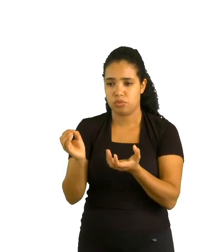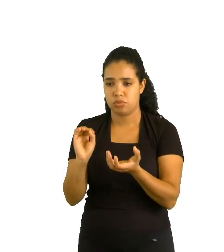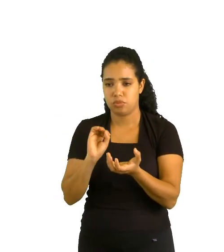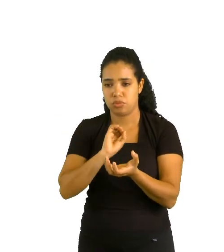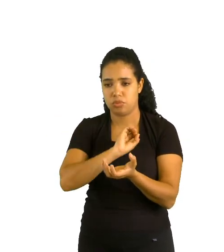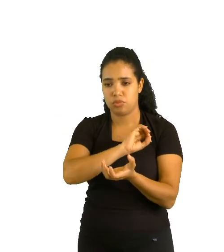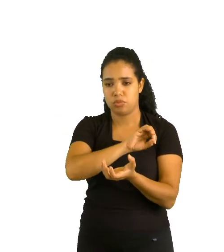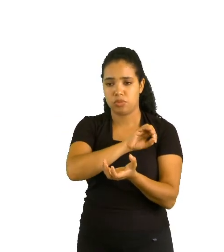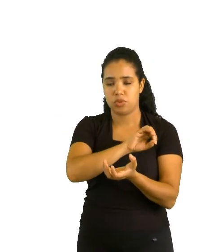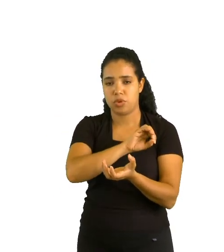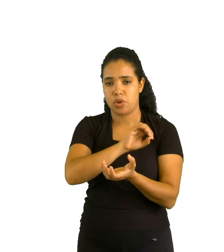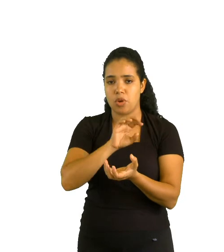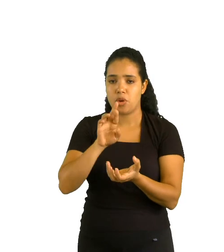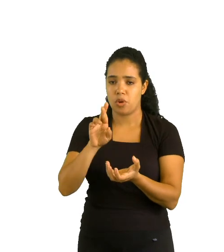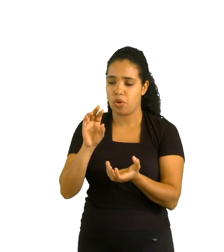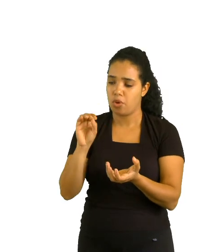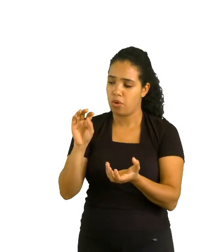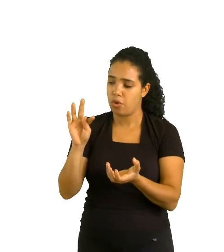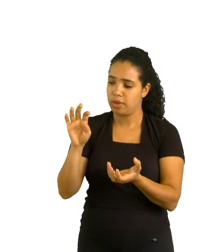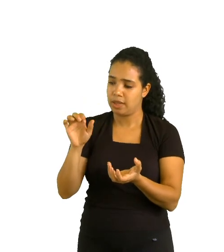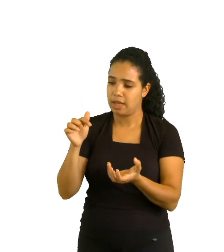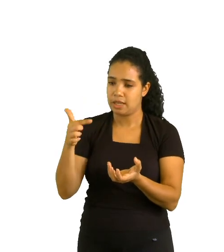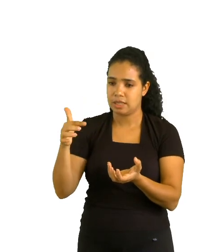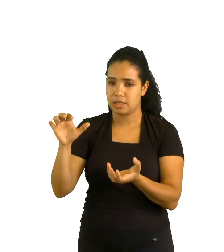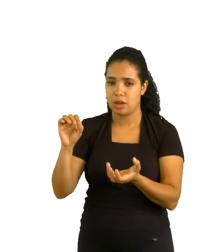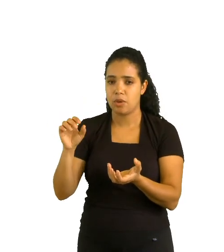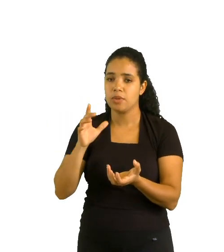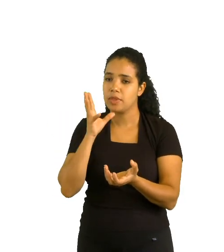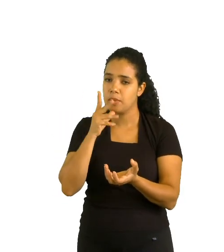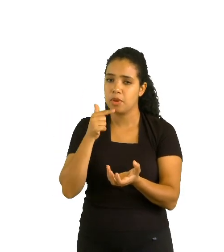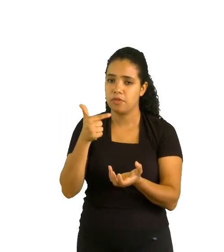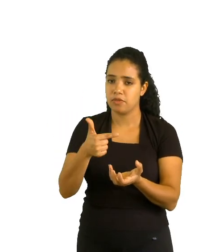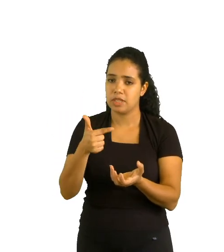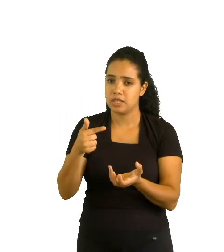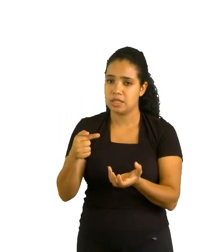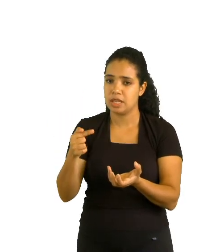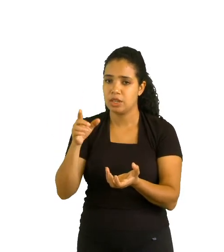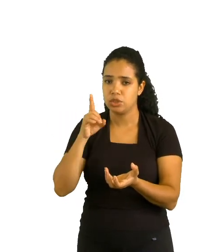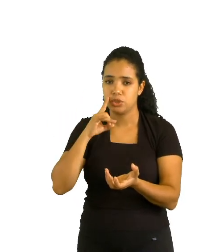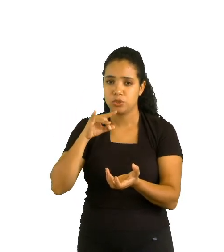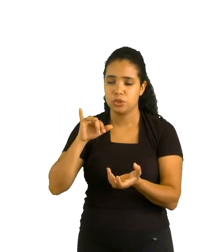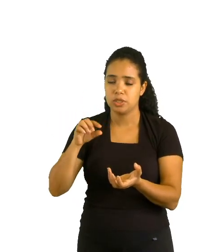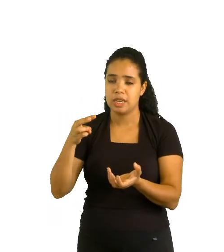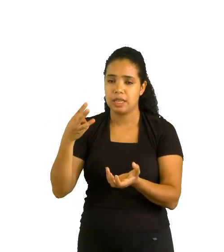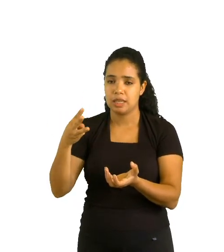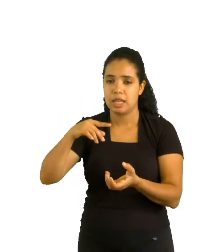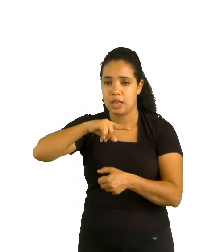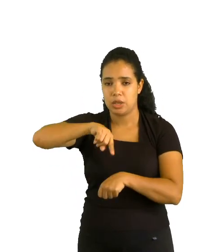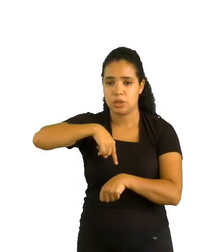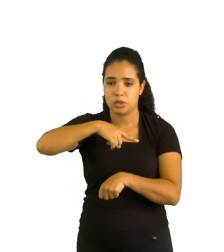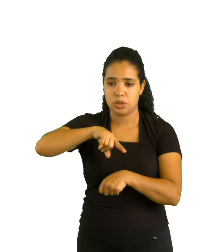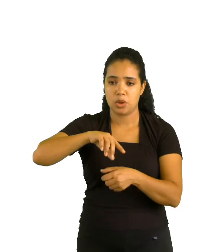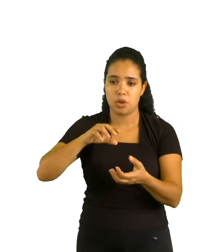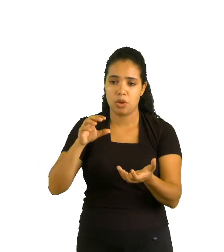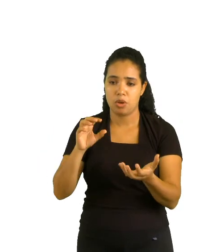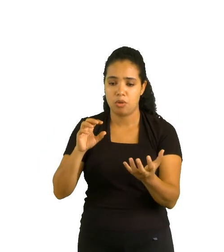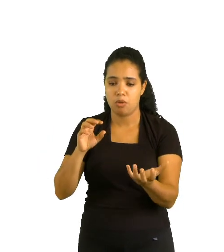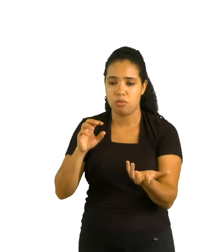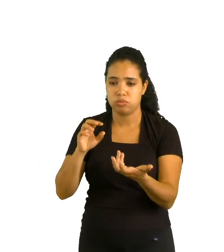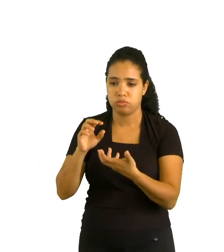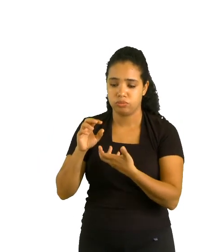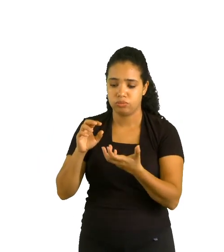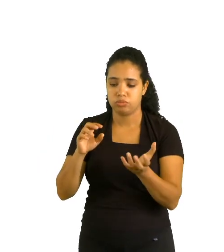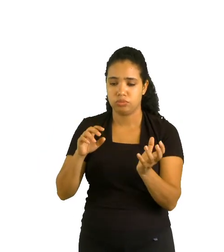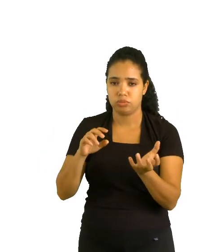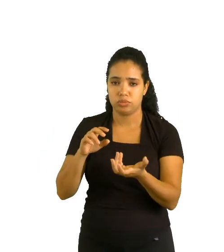esse movimento demora 27 dias e 3 horas. A Terra tem um movimento de rotação de